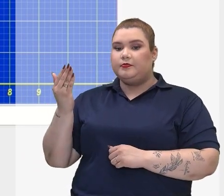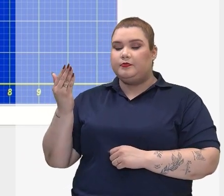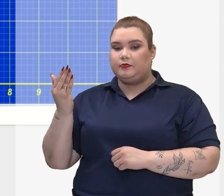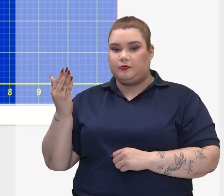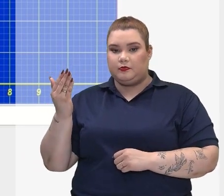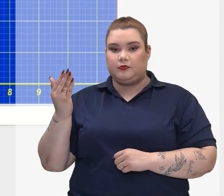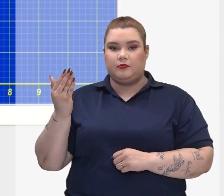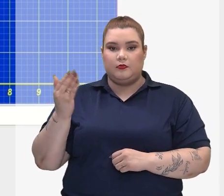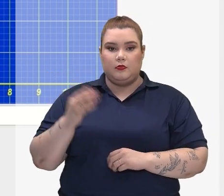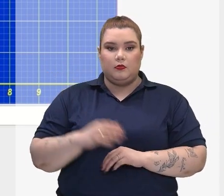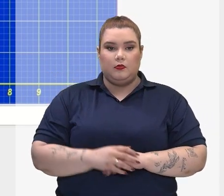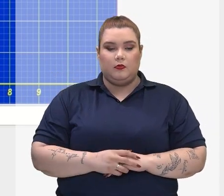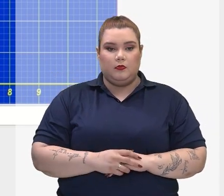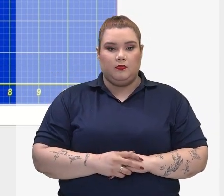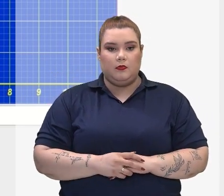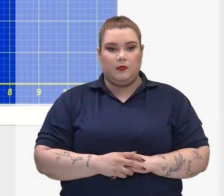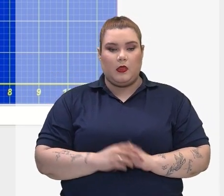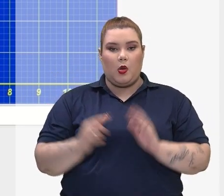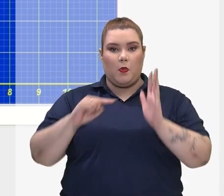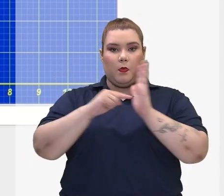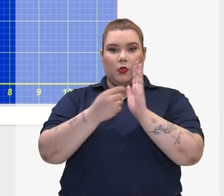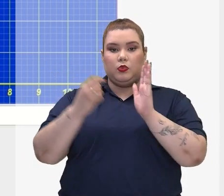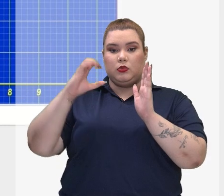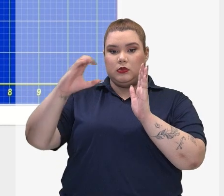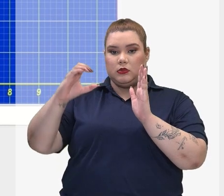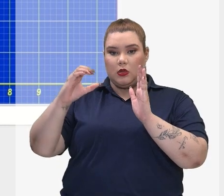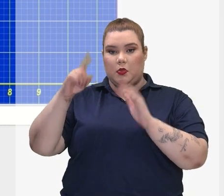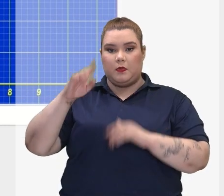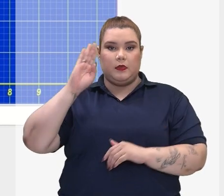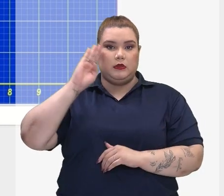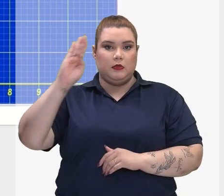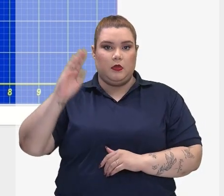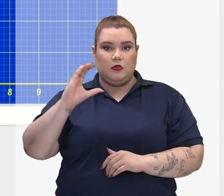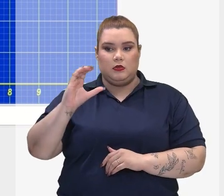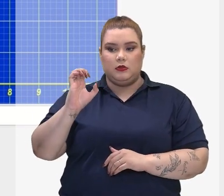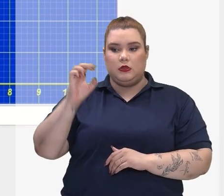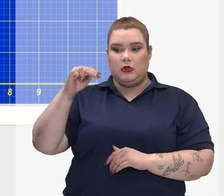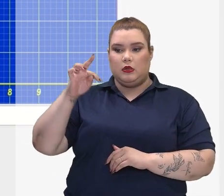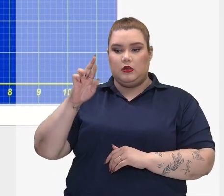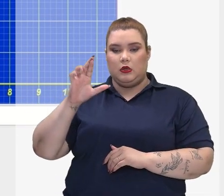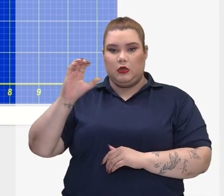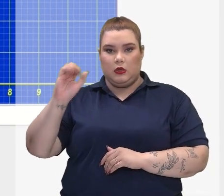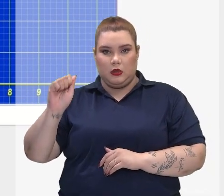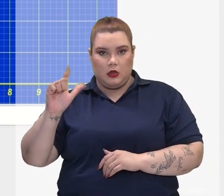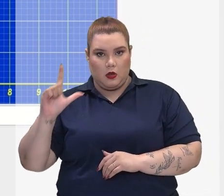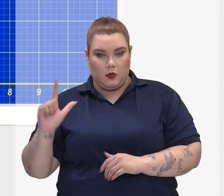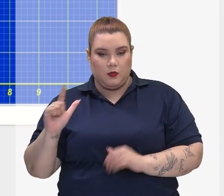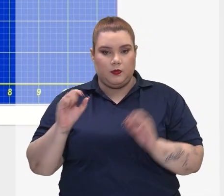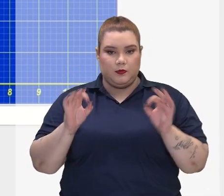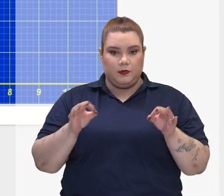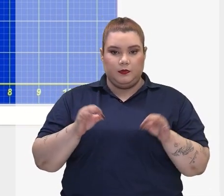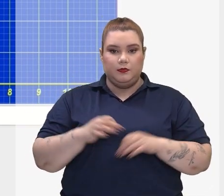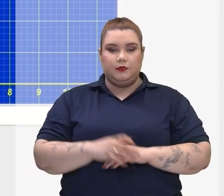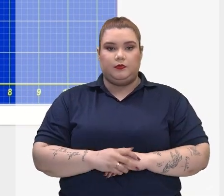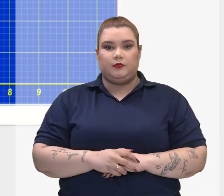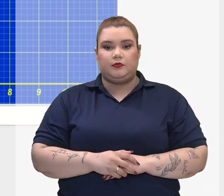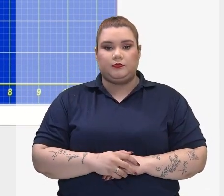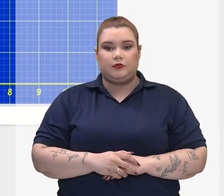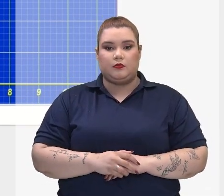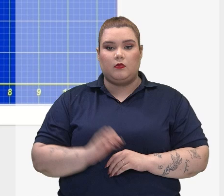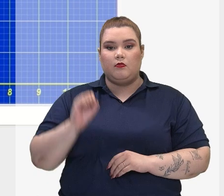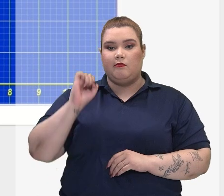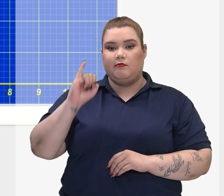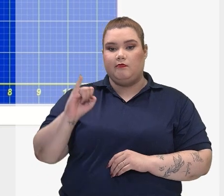as coordenadas do centro, determina o ponto C, que é o centro. Está aqui. Coordenadas 3 e 5. Se